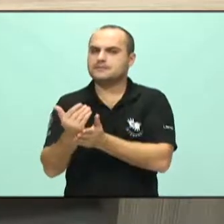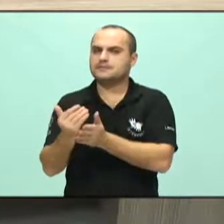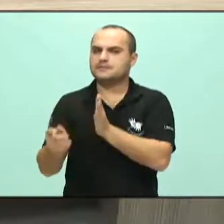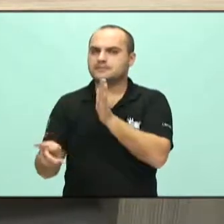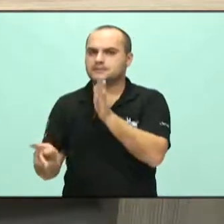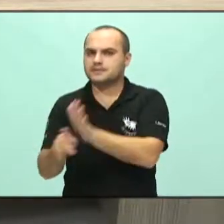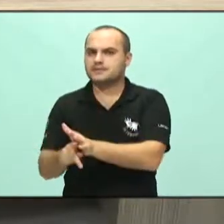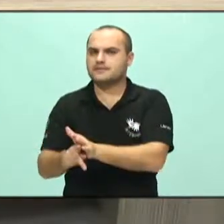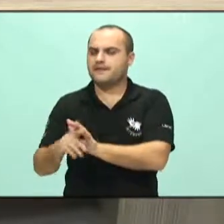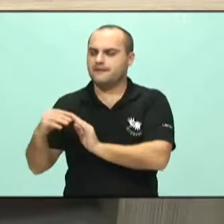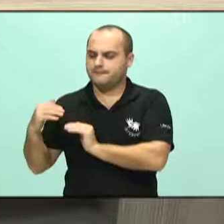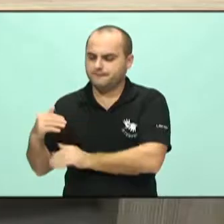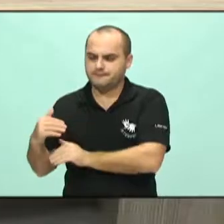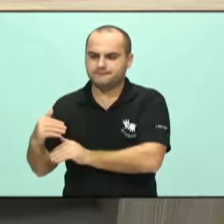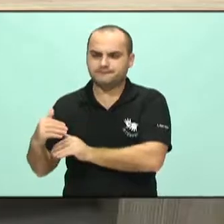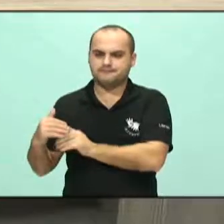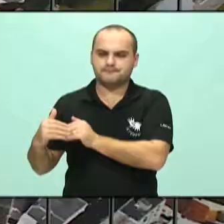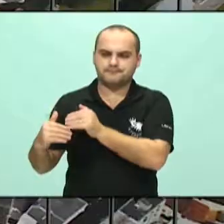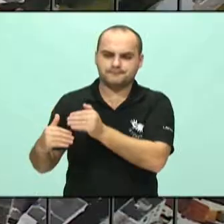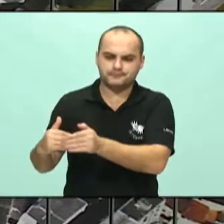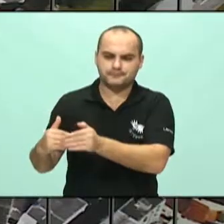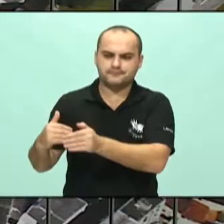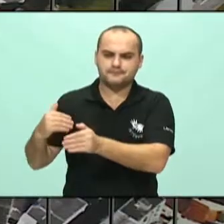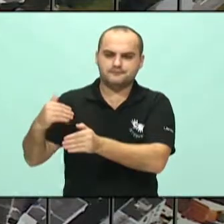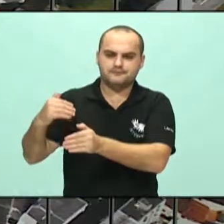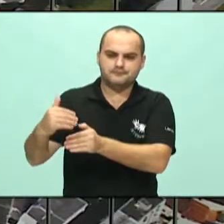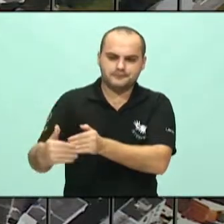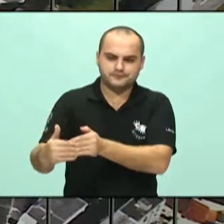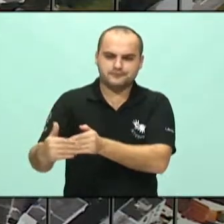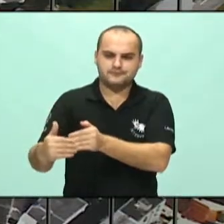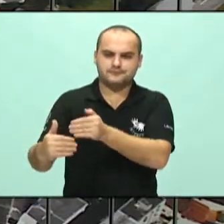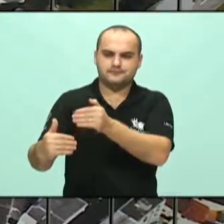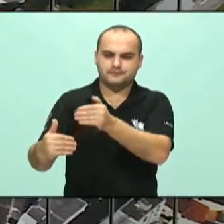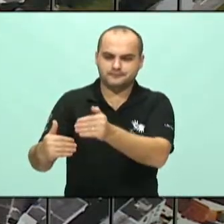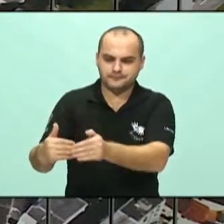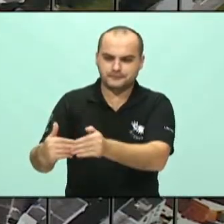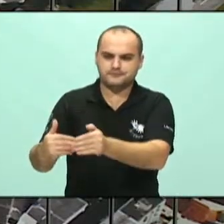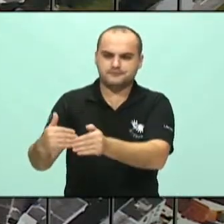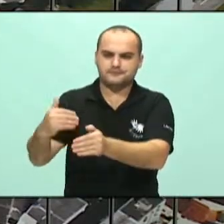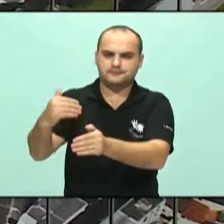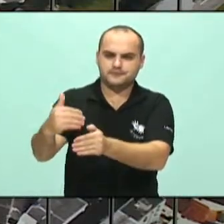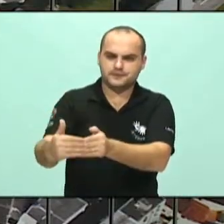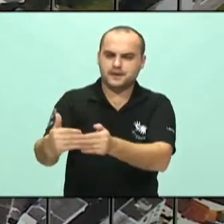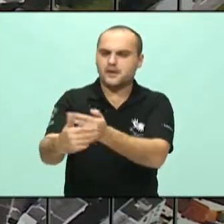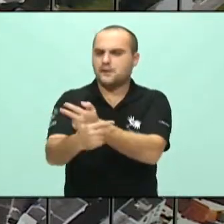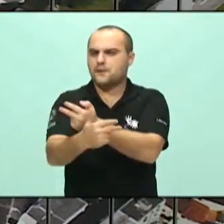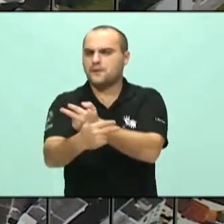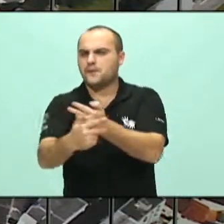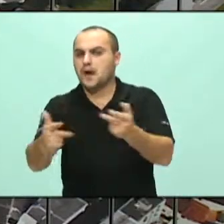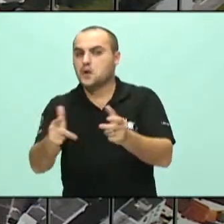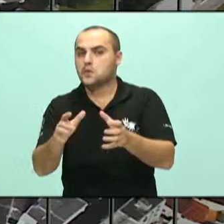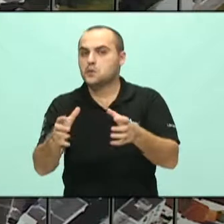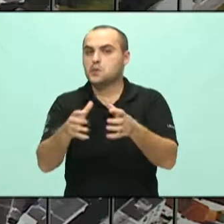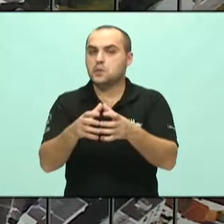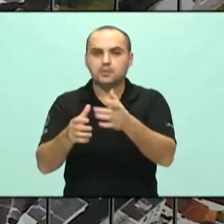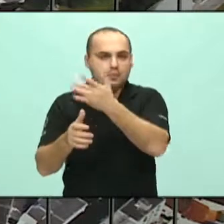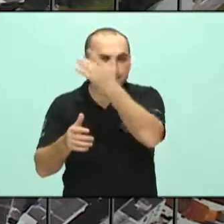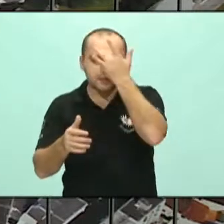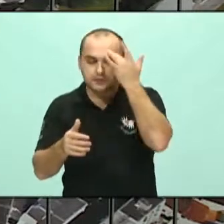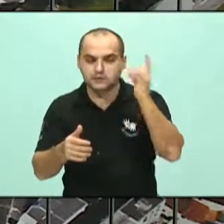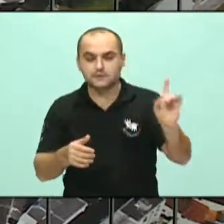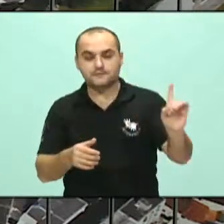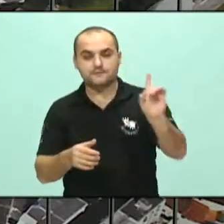em diversas etapas, em que vários grupos de pessoas vieram